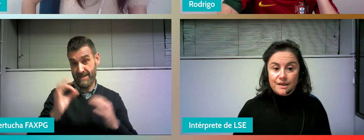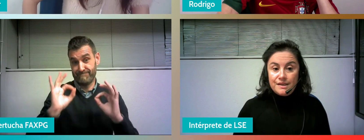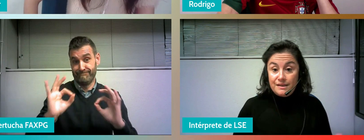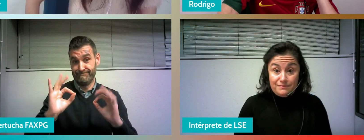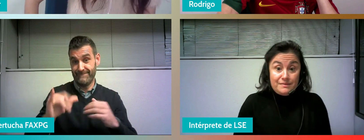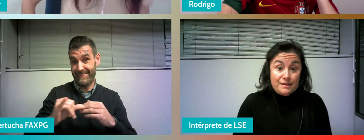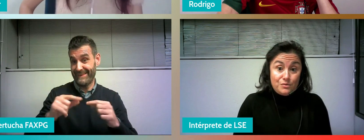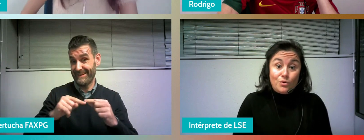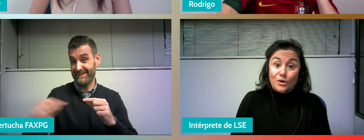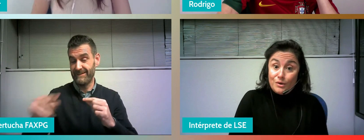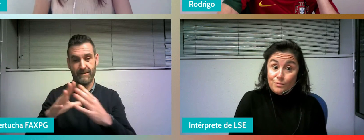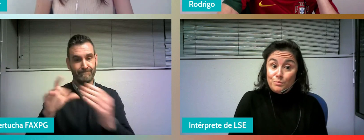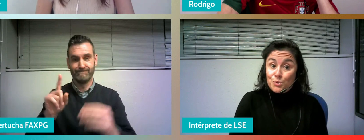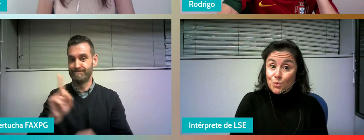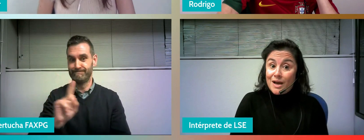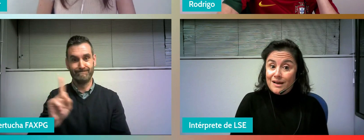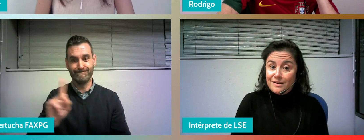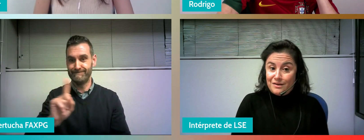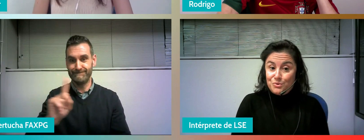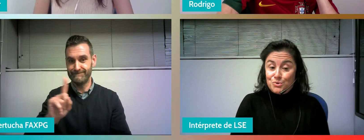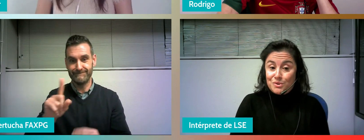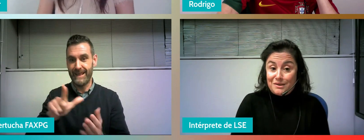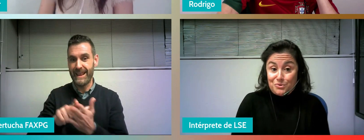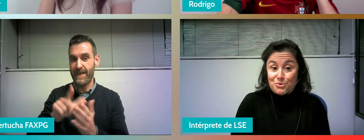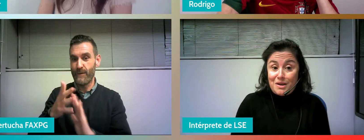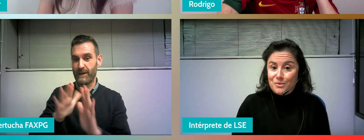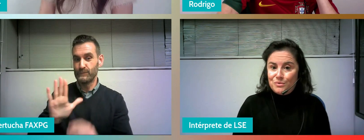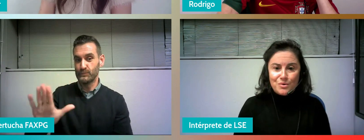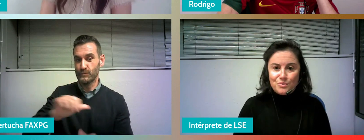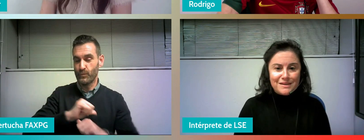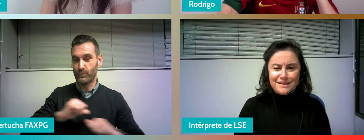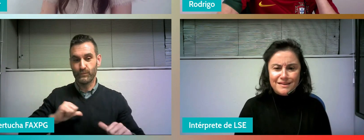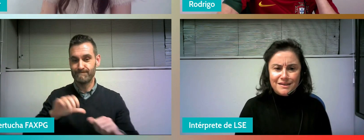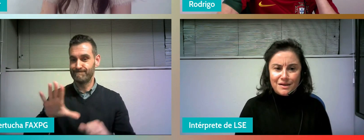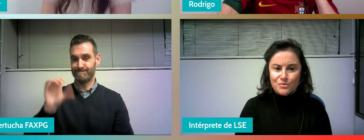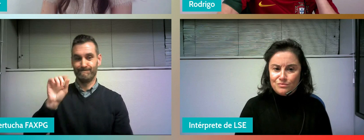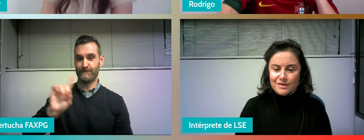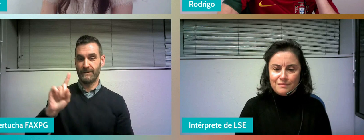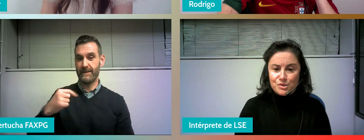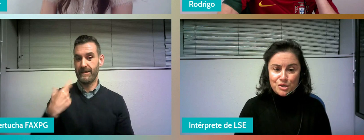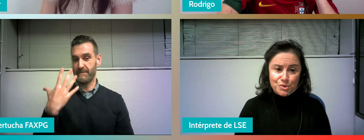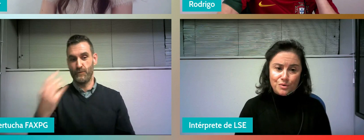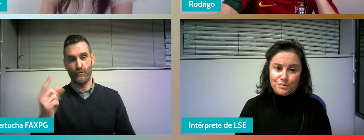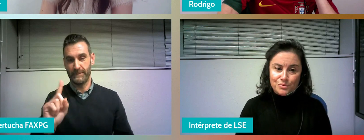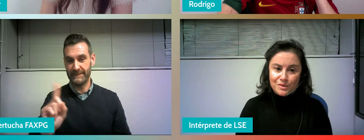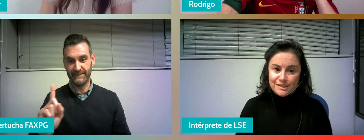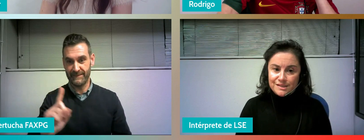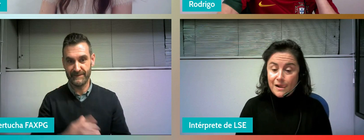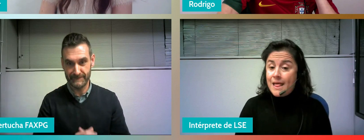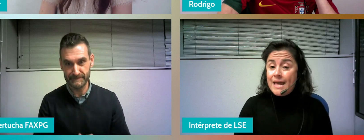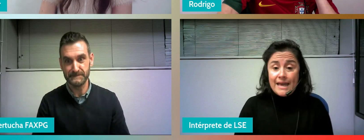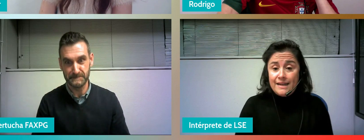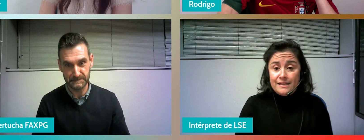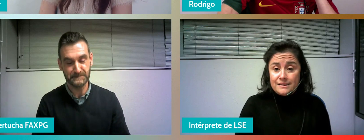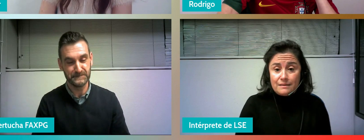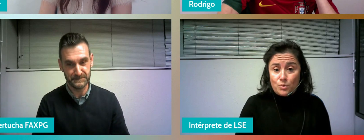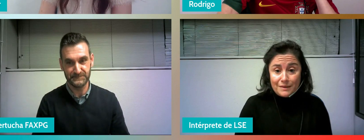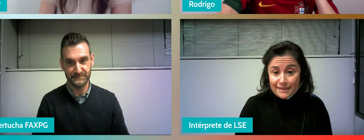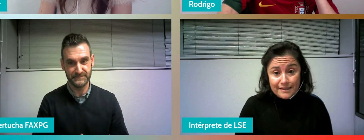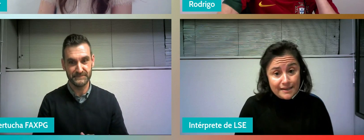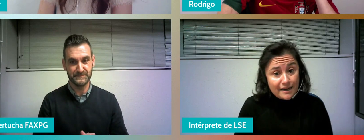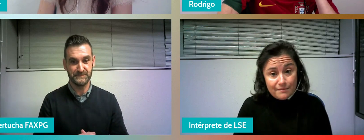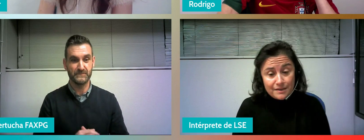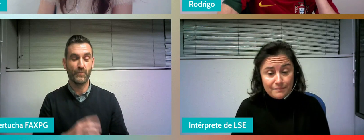espanhola, tendo o corón Portugal, ao nosso lado, eu não me entenderia com uma pessoa sorda portuguesa. Eles